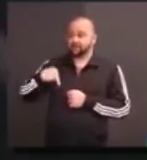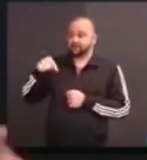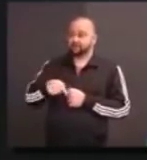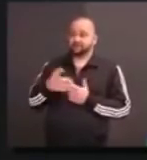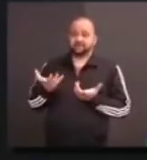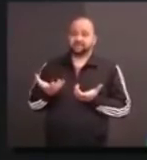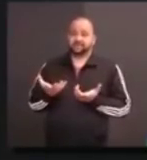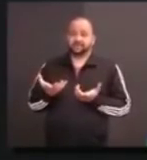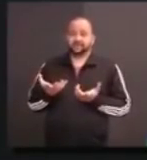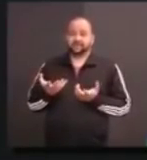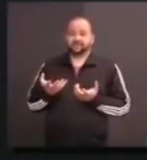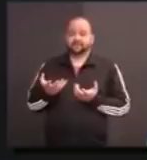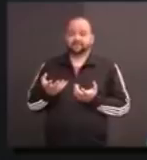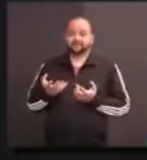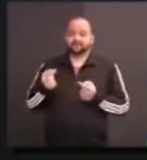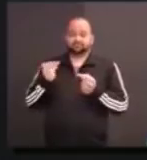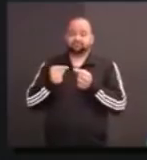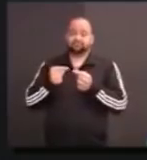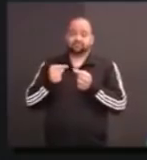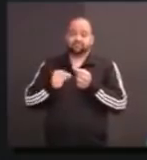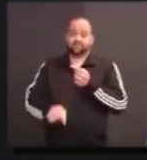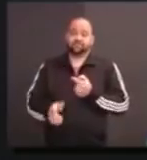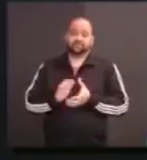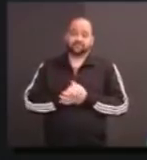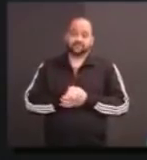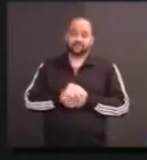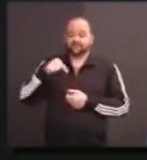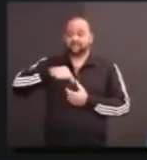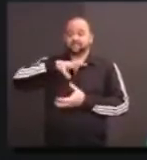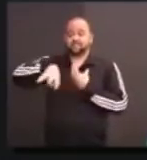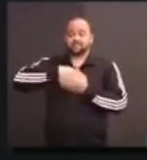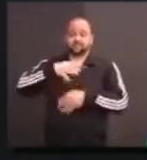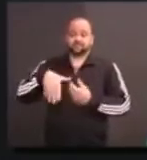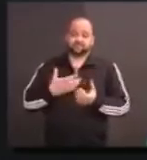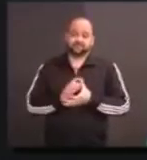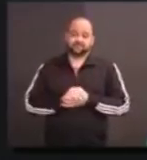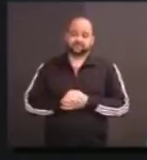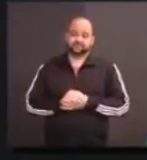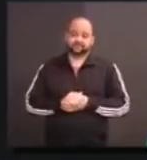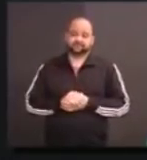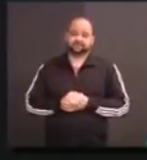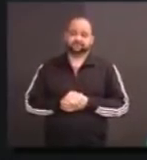esoterismo. Isso aqui vira uma bagunça.